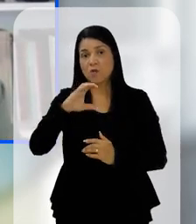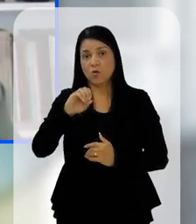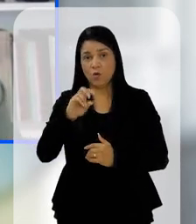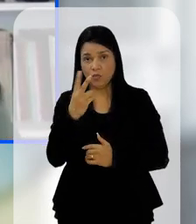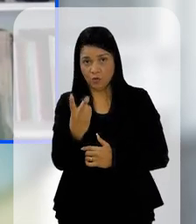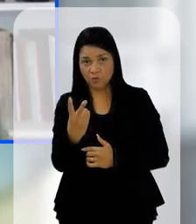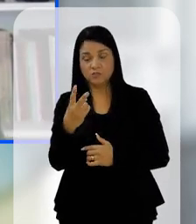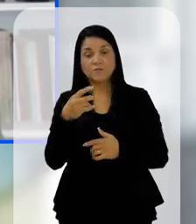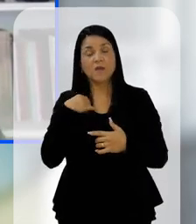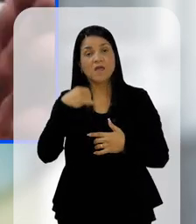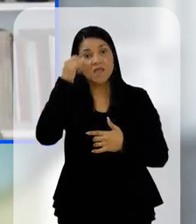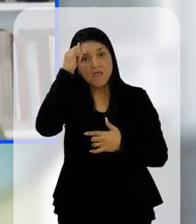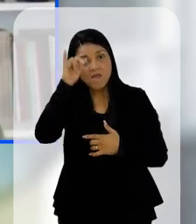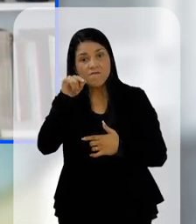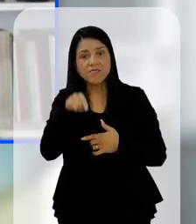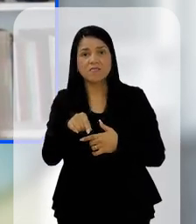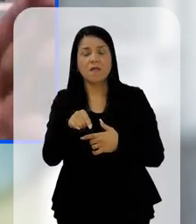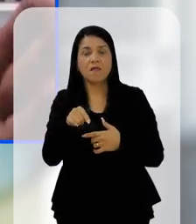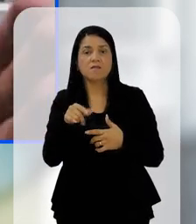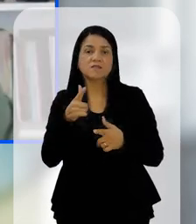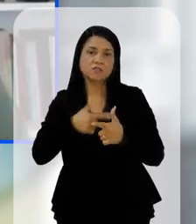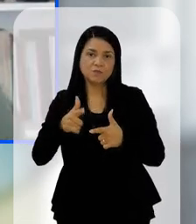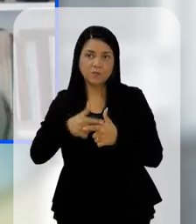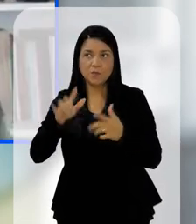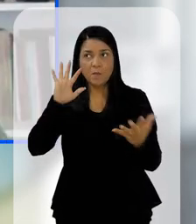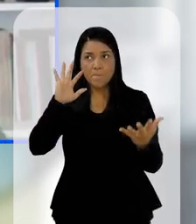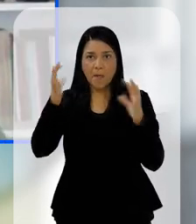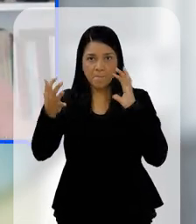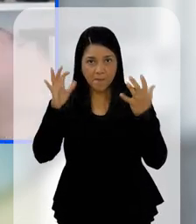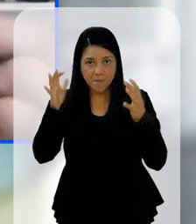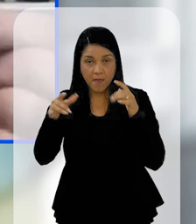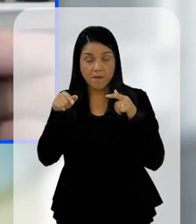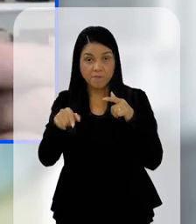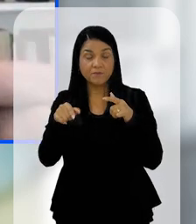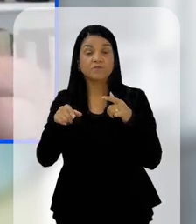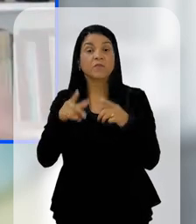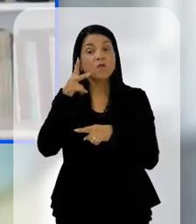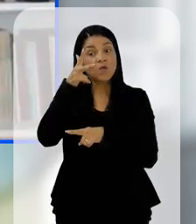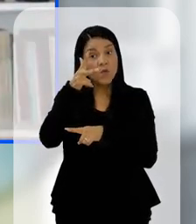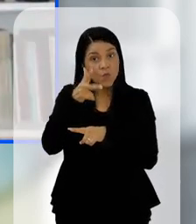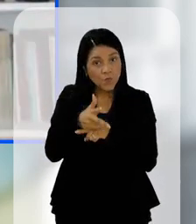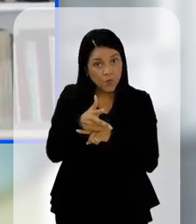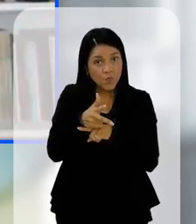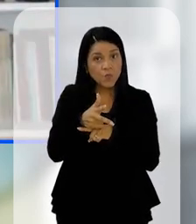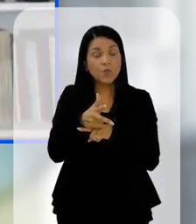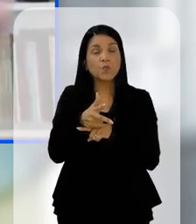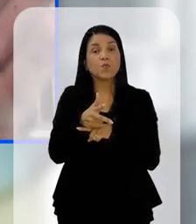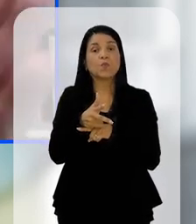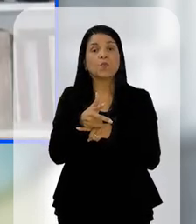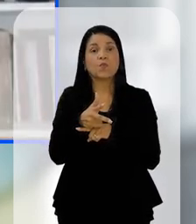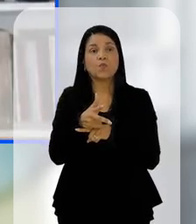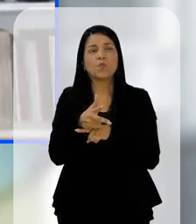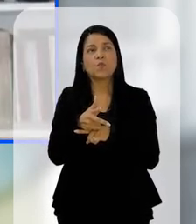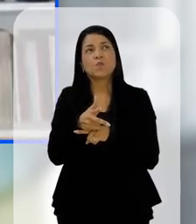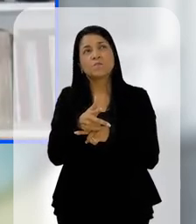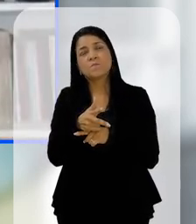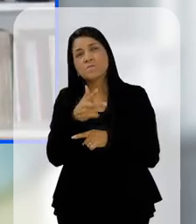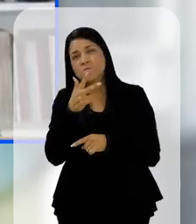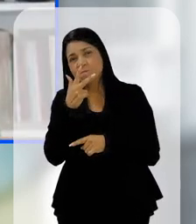prevenção e adaptação das cidades aos eventos climáticos extremos. Mas a origem deste vídeo é parecida com a origem de